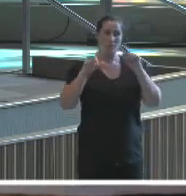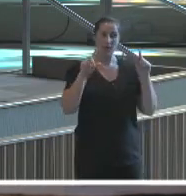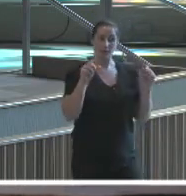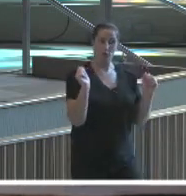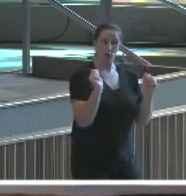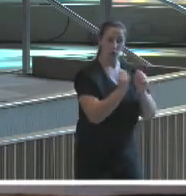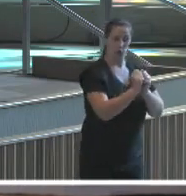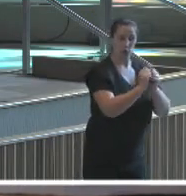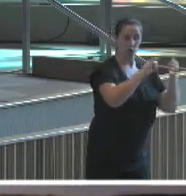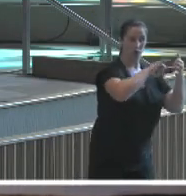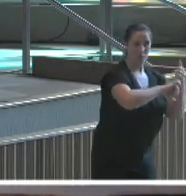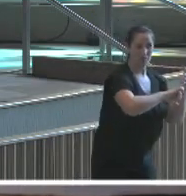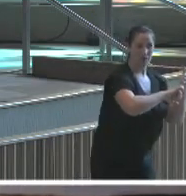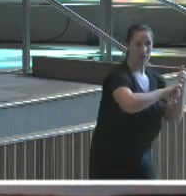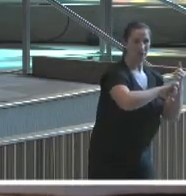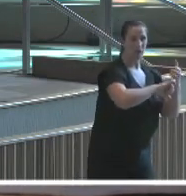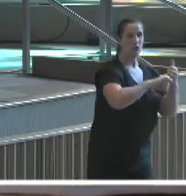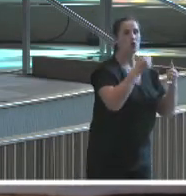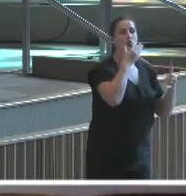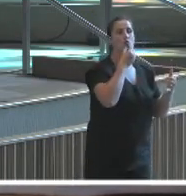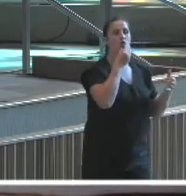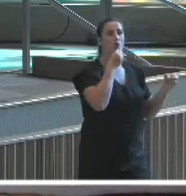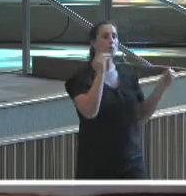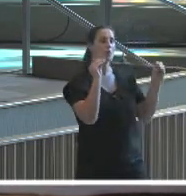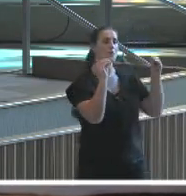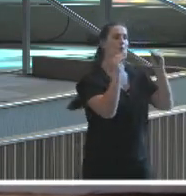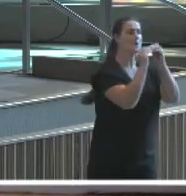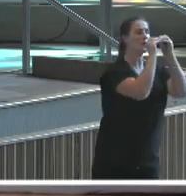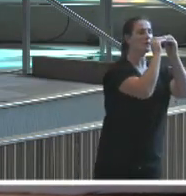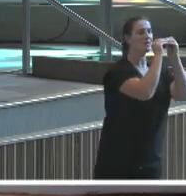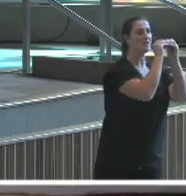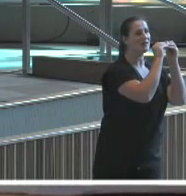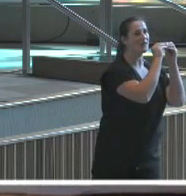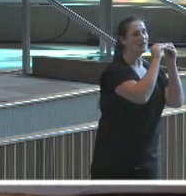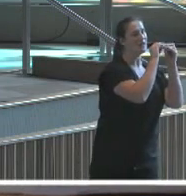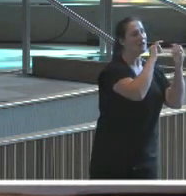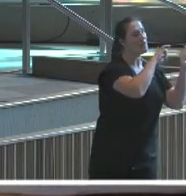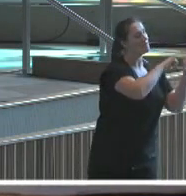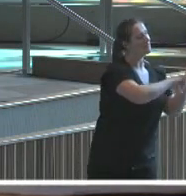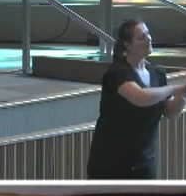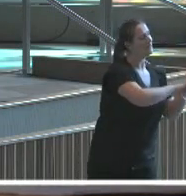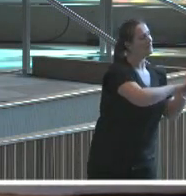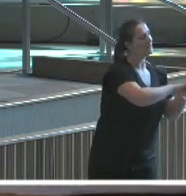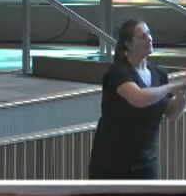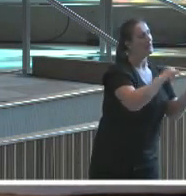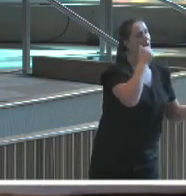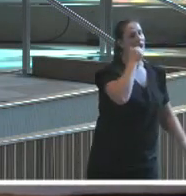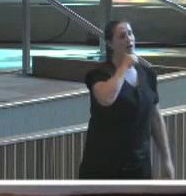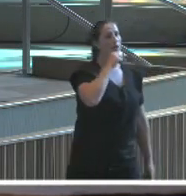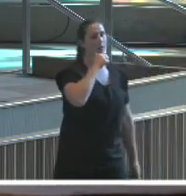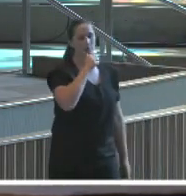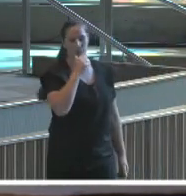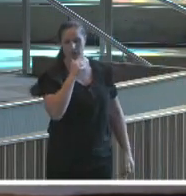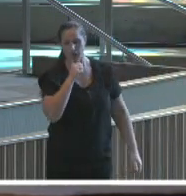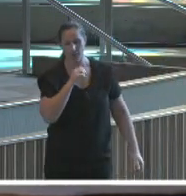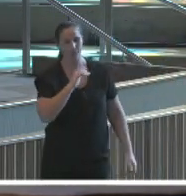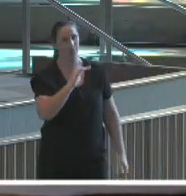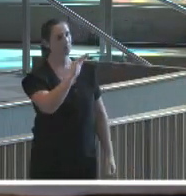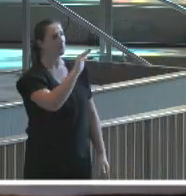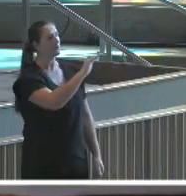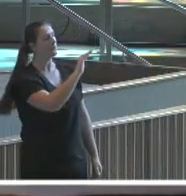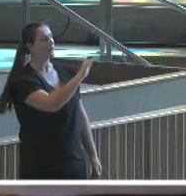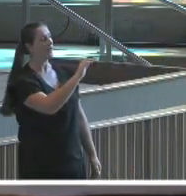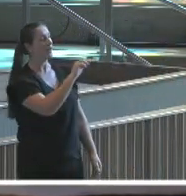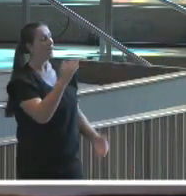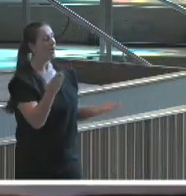E na hora que aquele homem lasca um beijo na amante, a mulher bota a mão no ombro do homem e diz assim: agora o